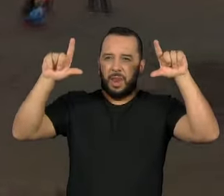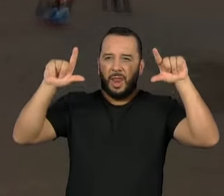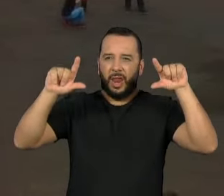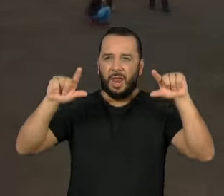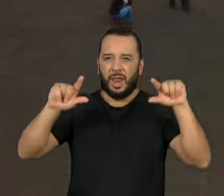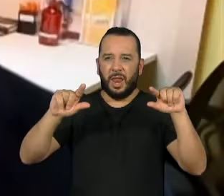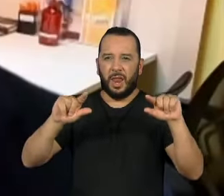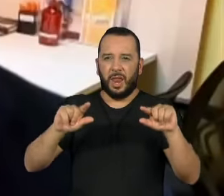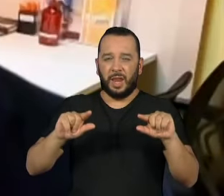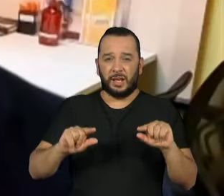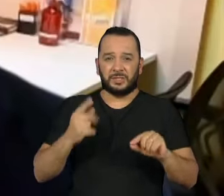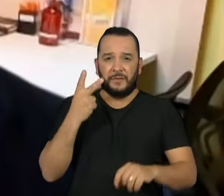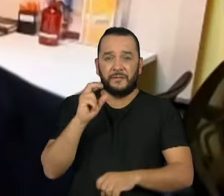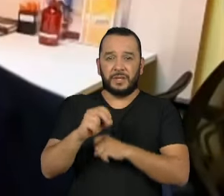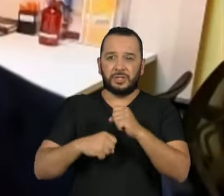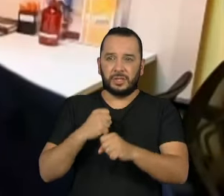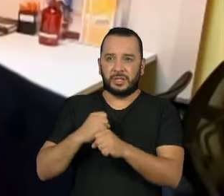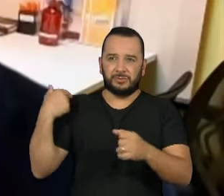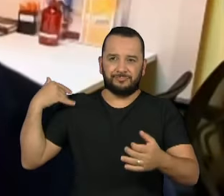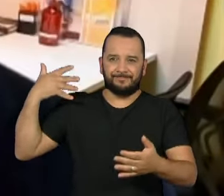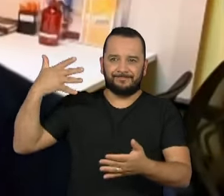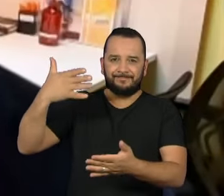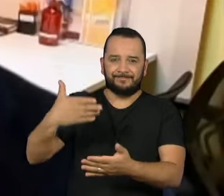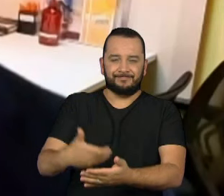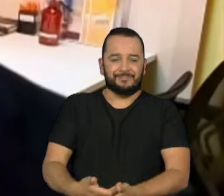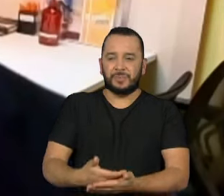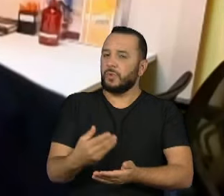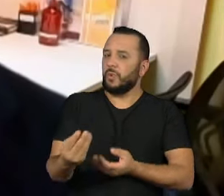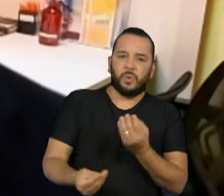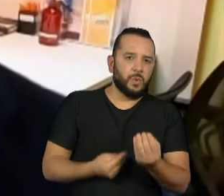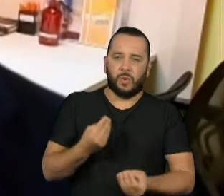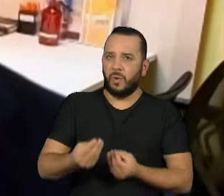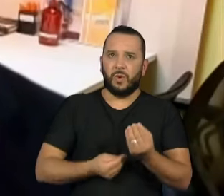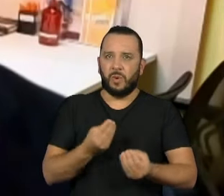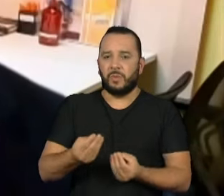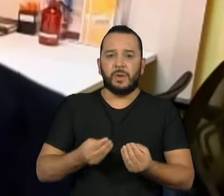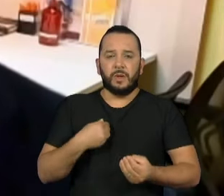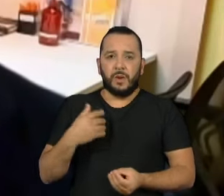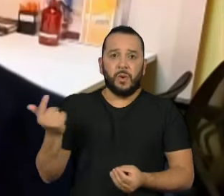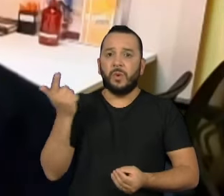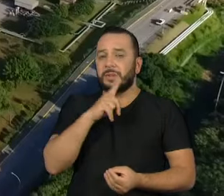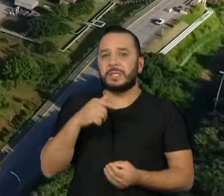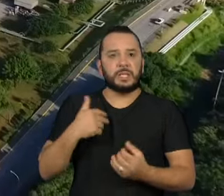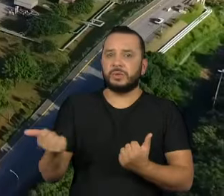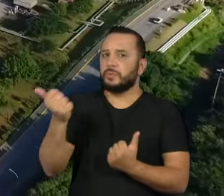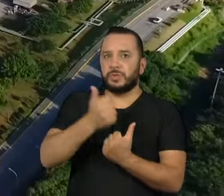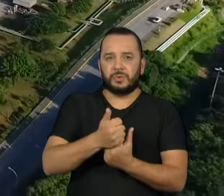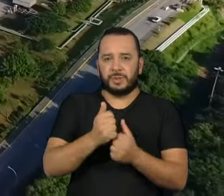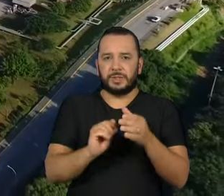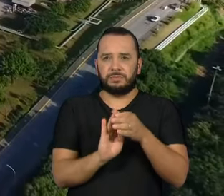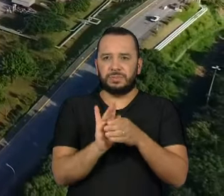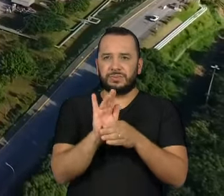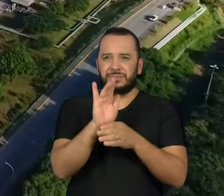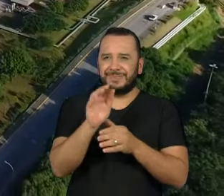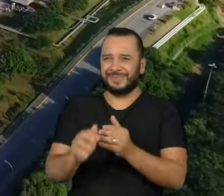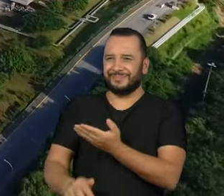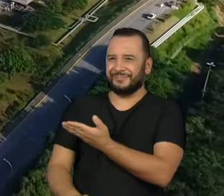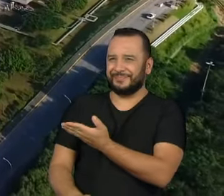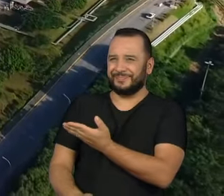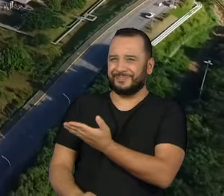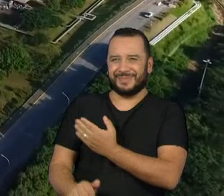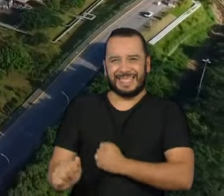CEMADEM, mas o único suporte adicional que nós tínhamos para a nossa matriz são termoelétricas, caras, poluentes